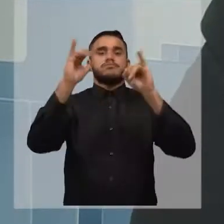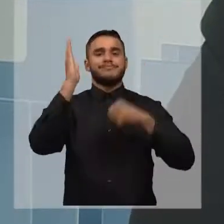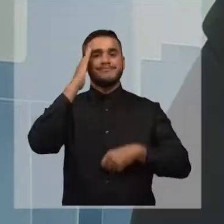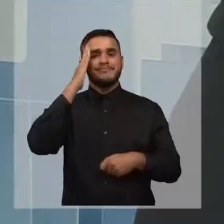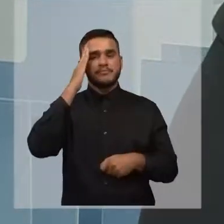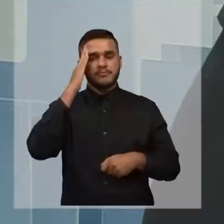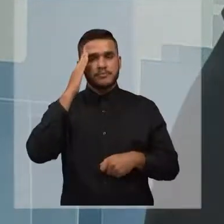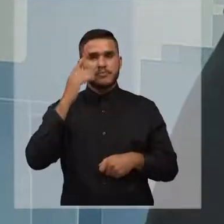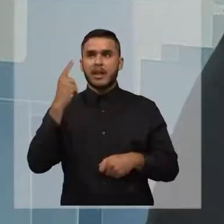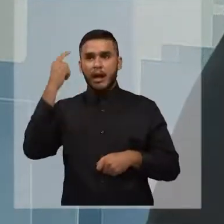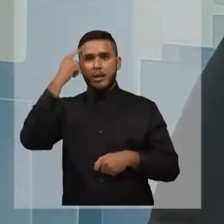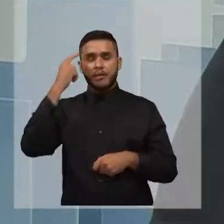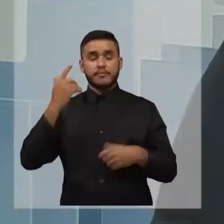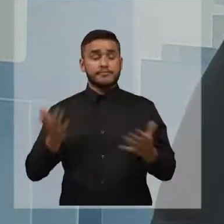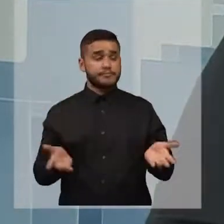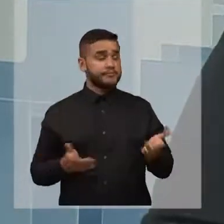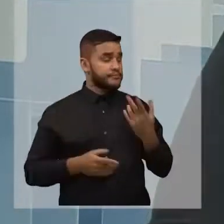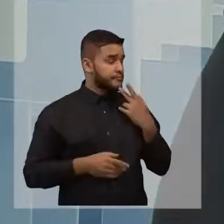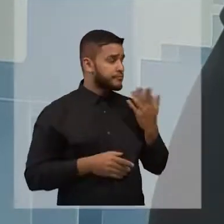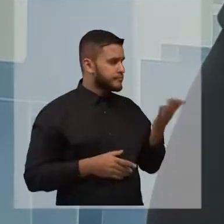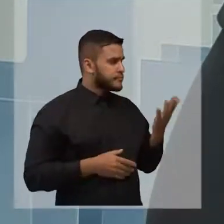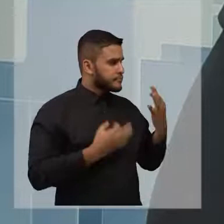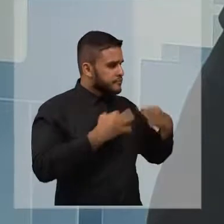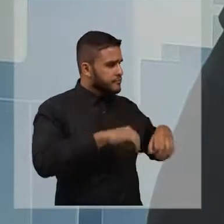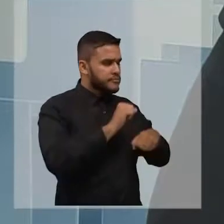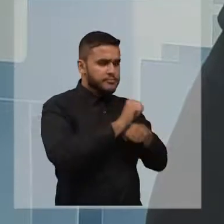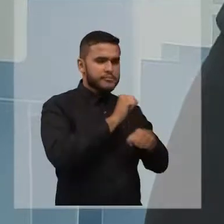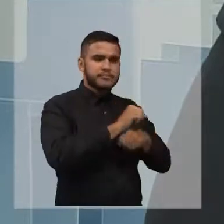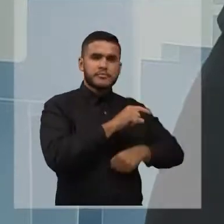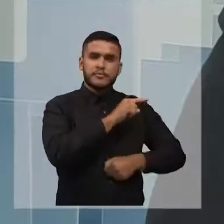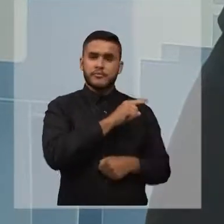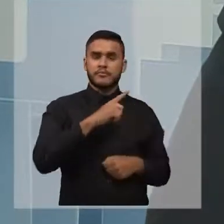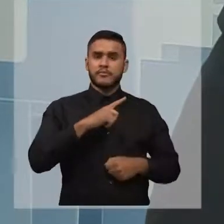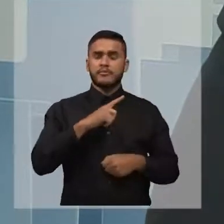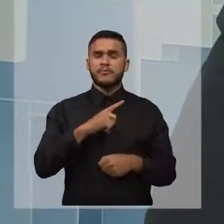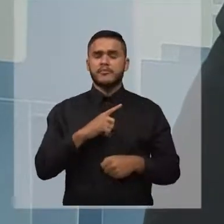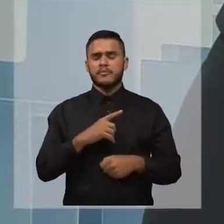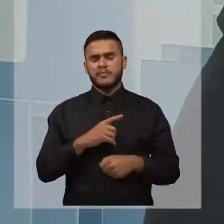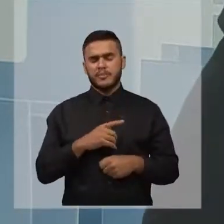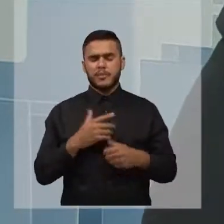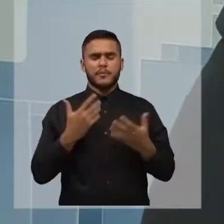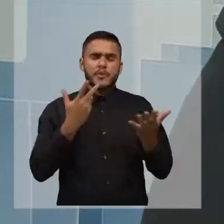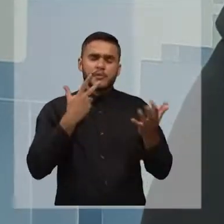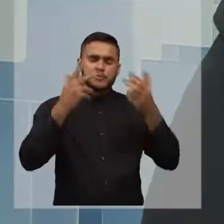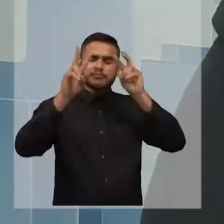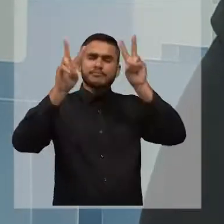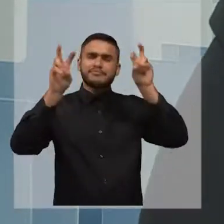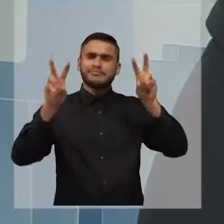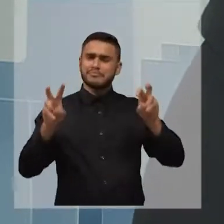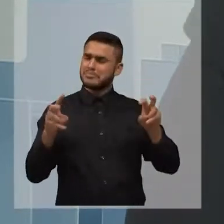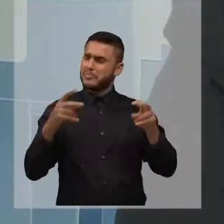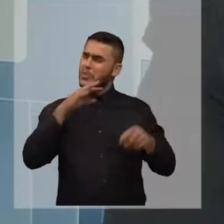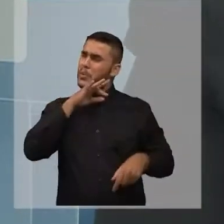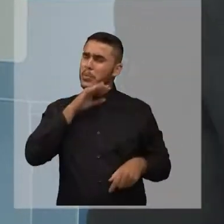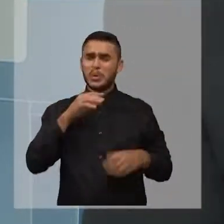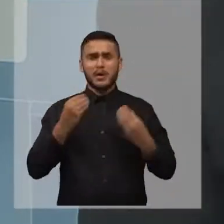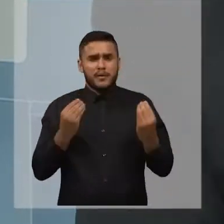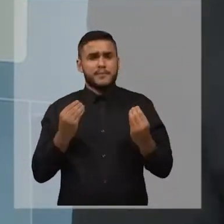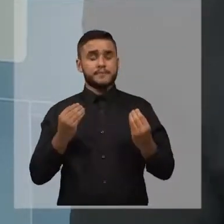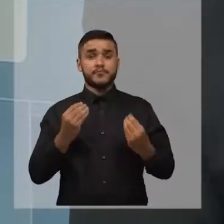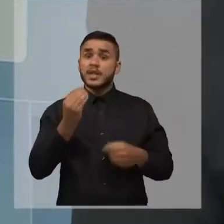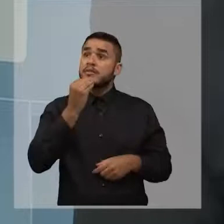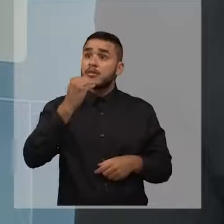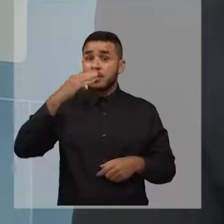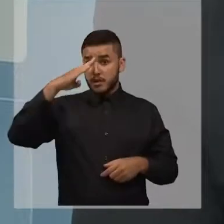já finalizar o primeiro bloco. Mas antes de terminar essa parte negativa, para terminar essa parte negativa, lembrar o seguinte: o presidente da República